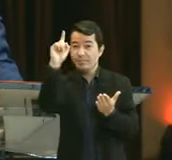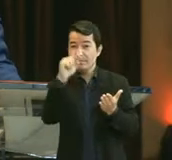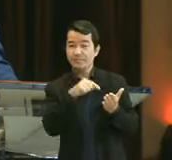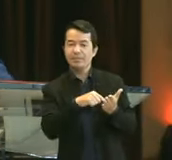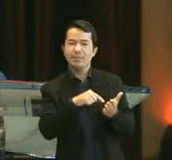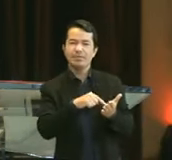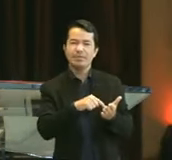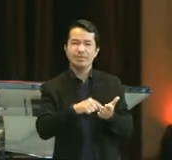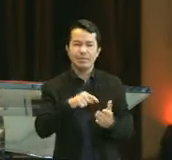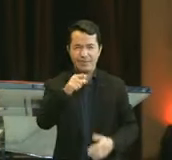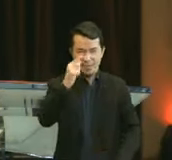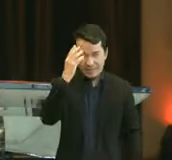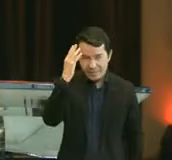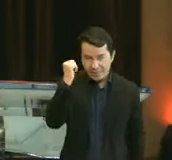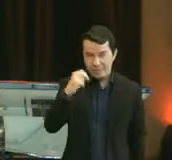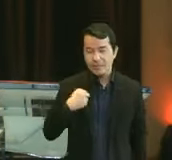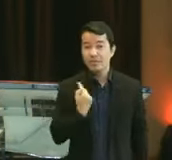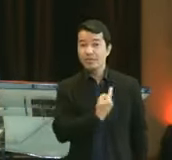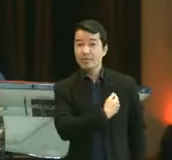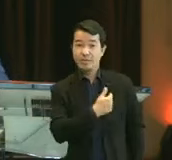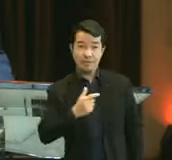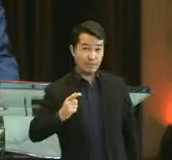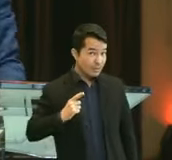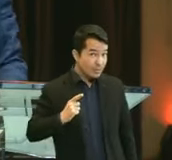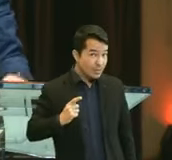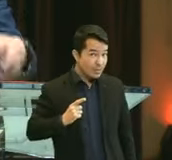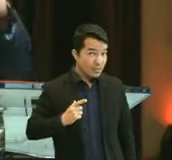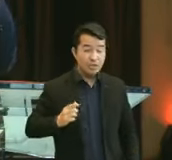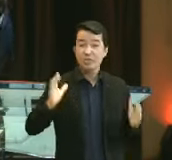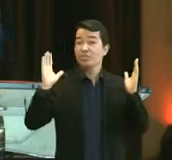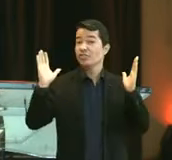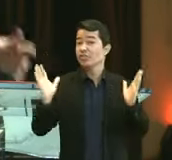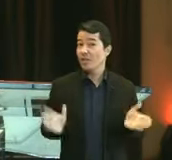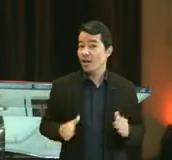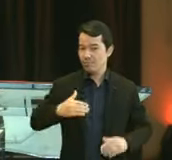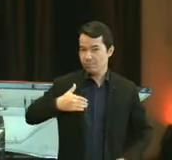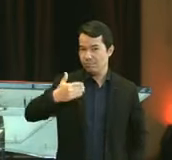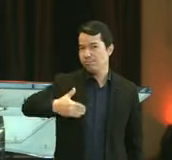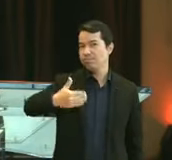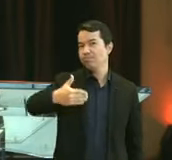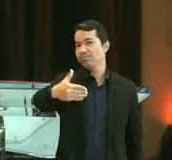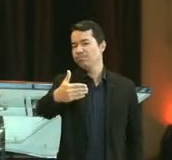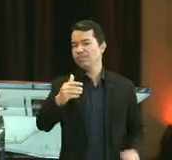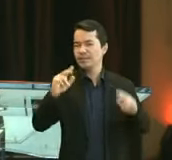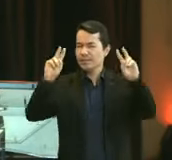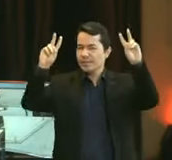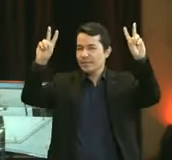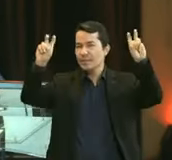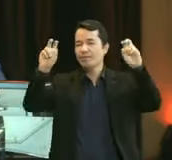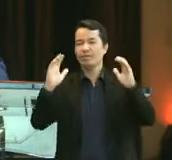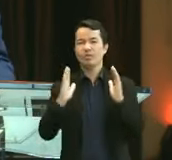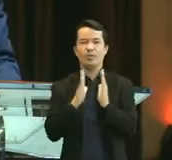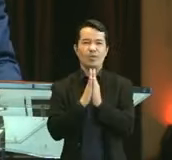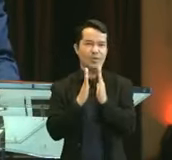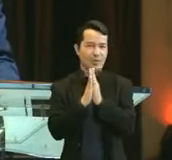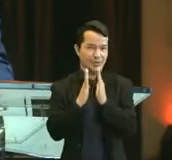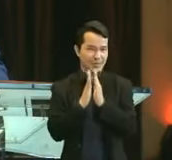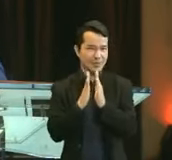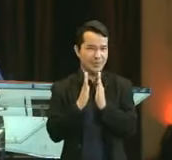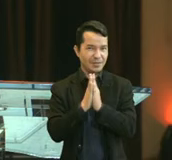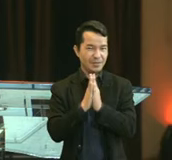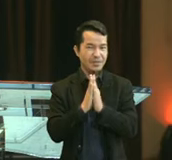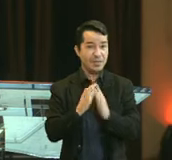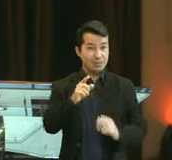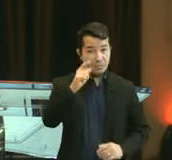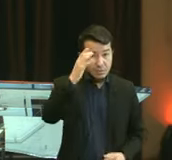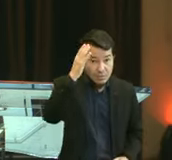Estamos numa campanha a respeito de oração, que fala a respeito de oração.